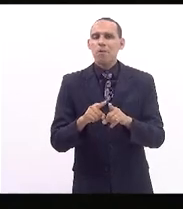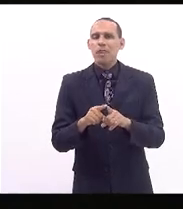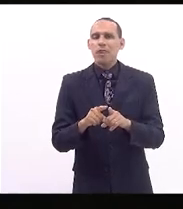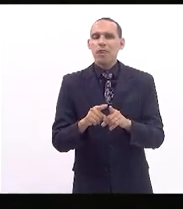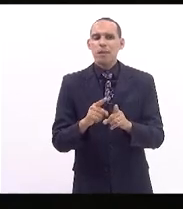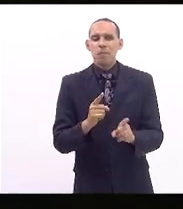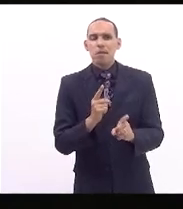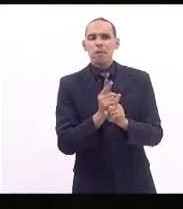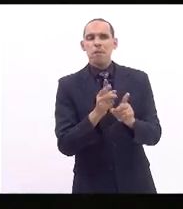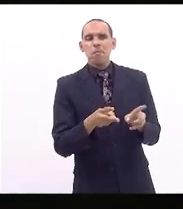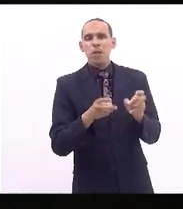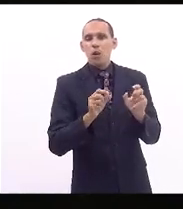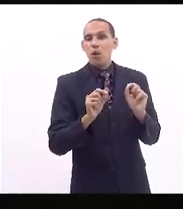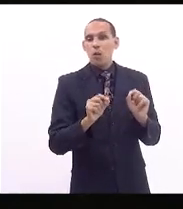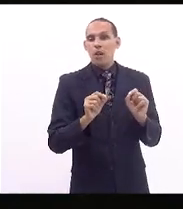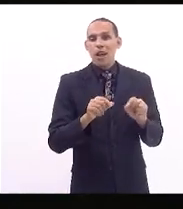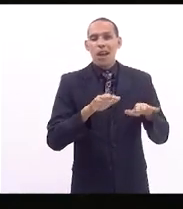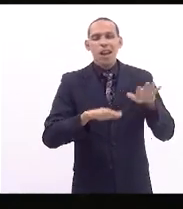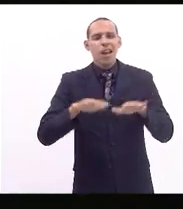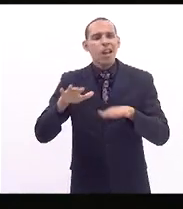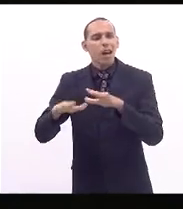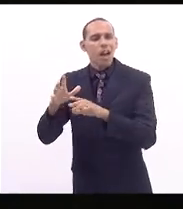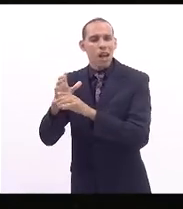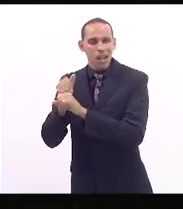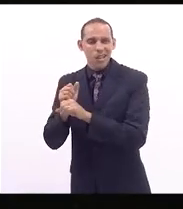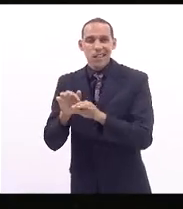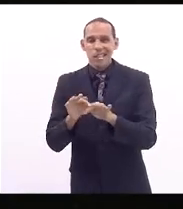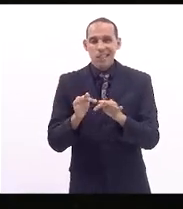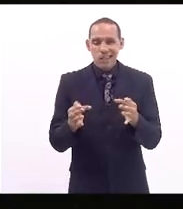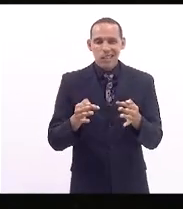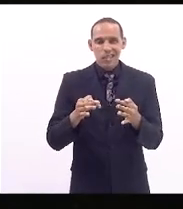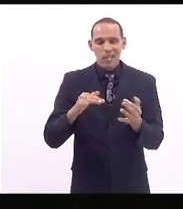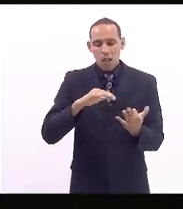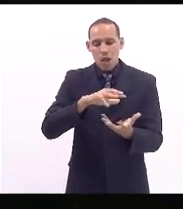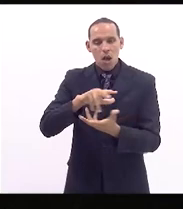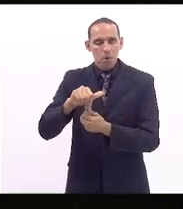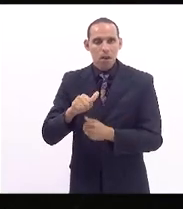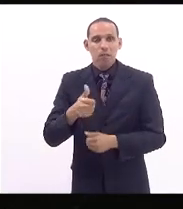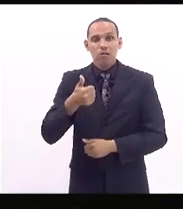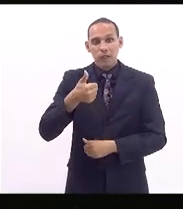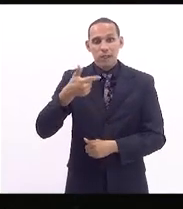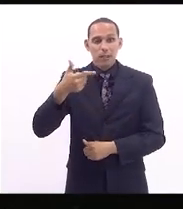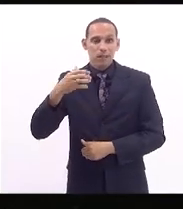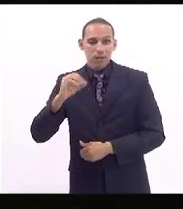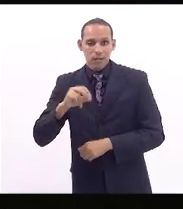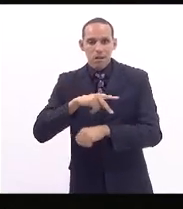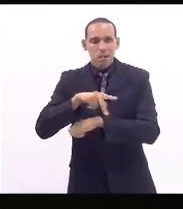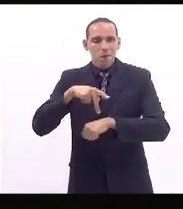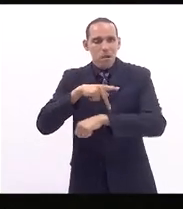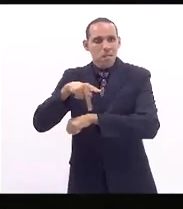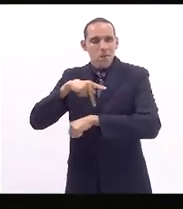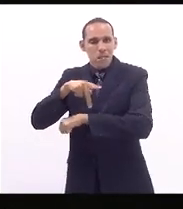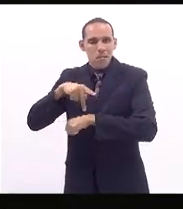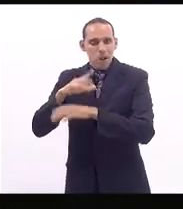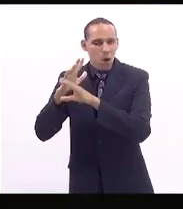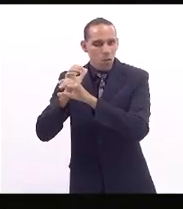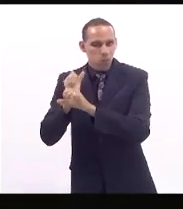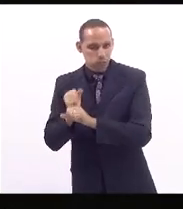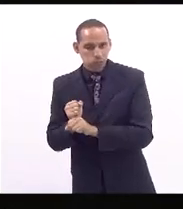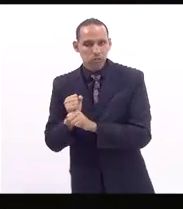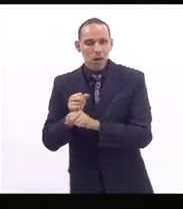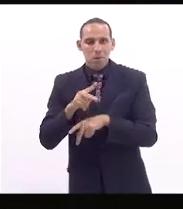de que a média simples Global desse 120 países ou seja durante todo o percentual da população